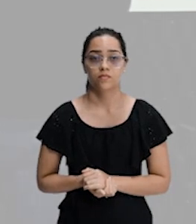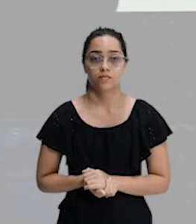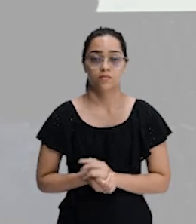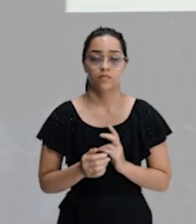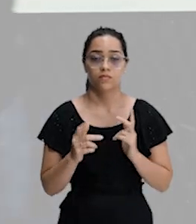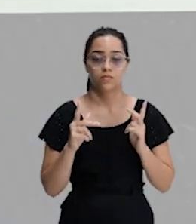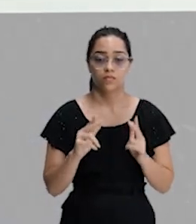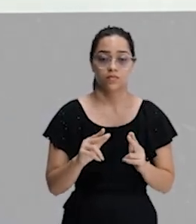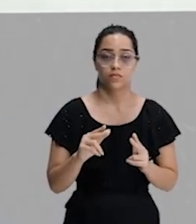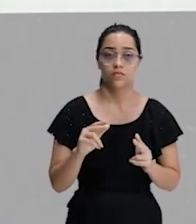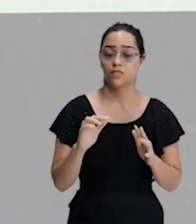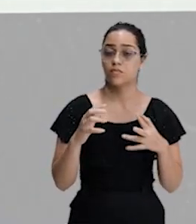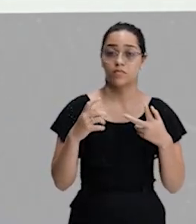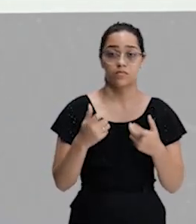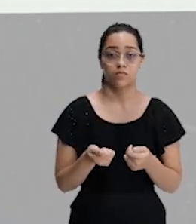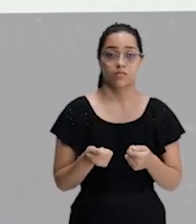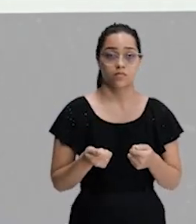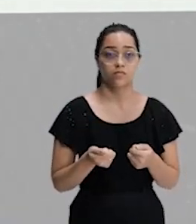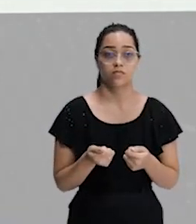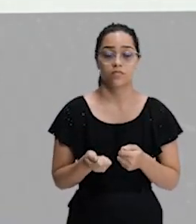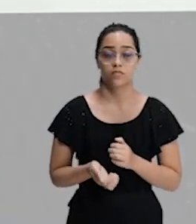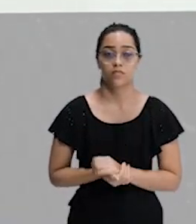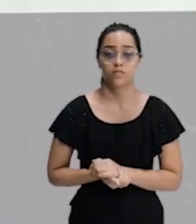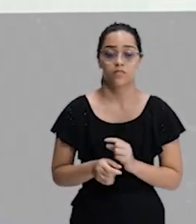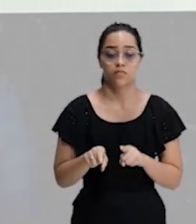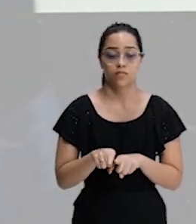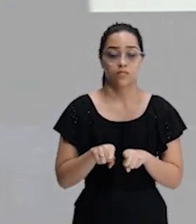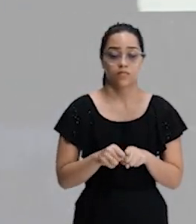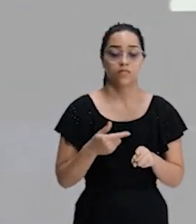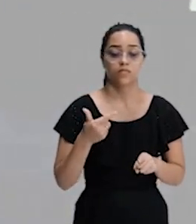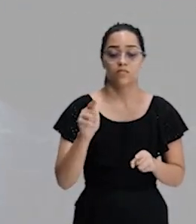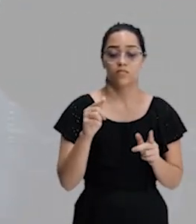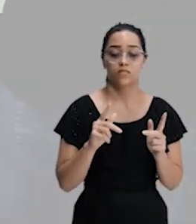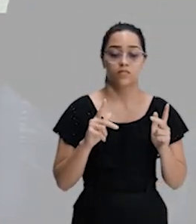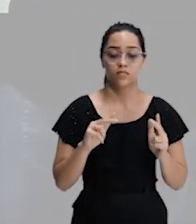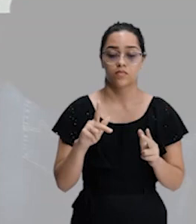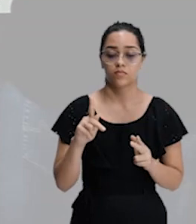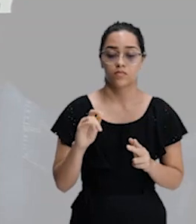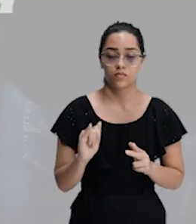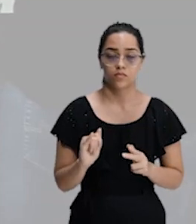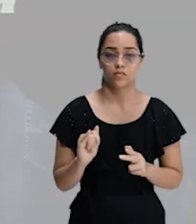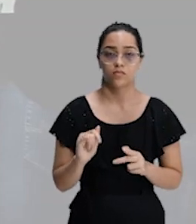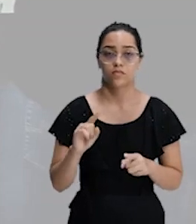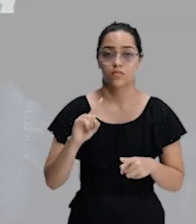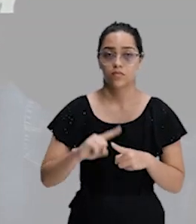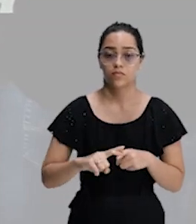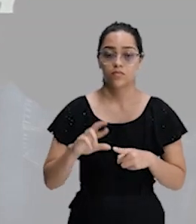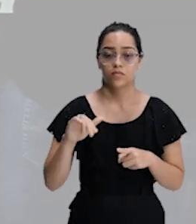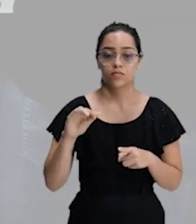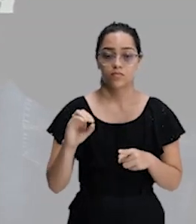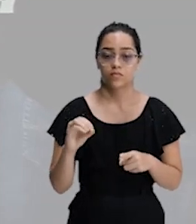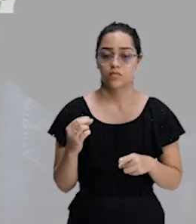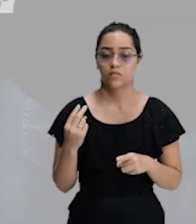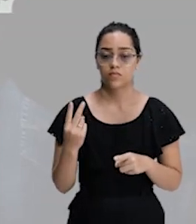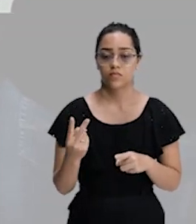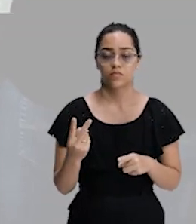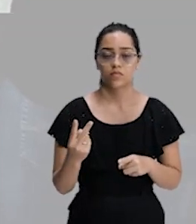Esse H é igual para todos. Tá? Outra mesma coisa. Π vezes o raio